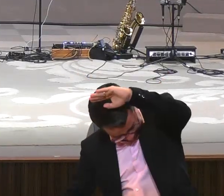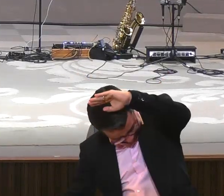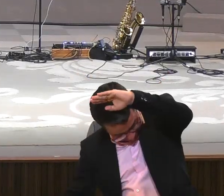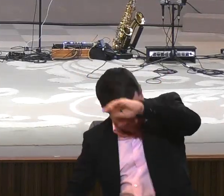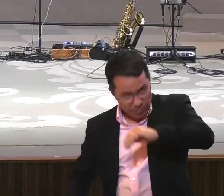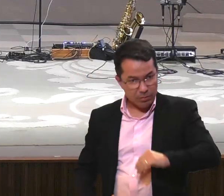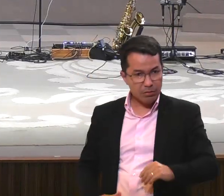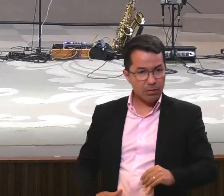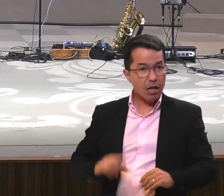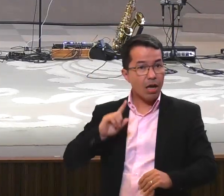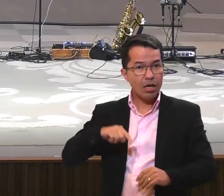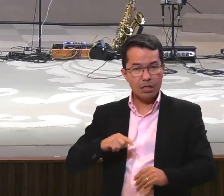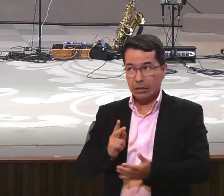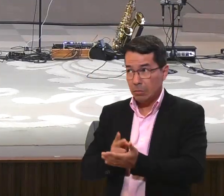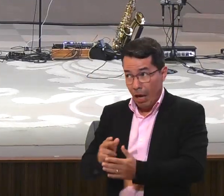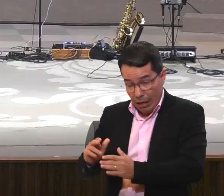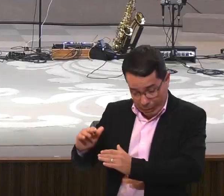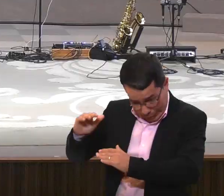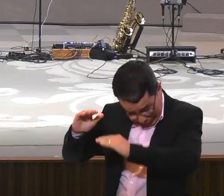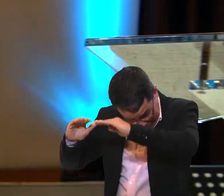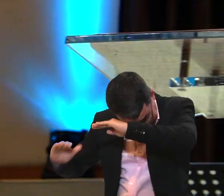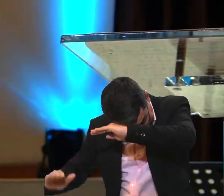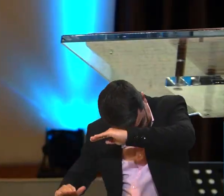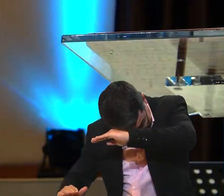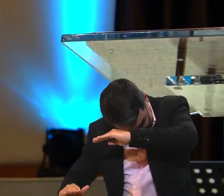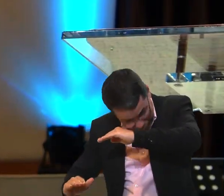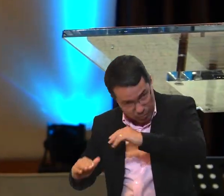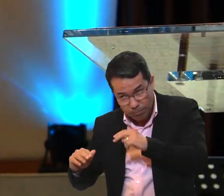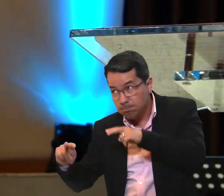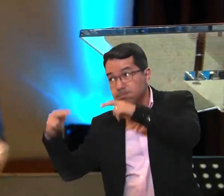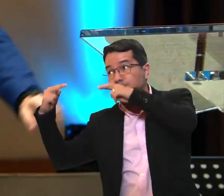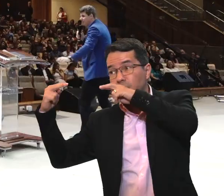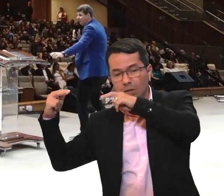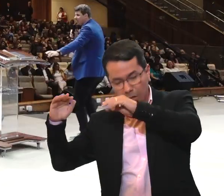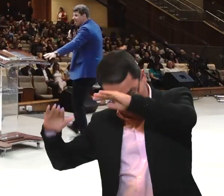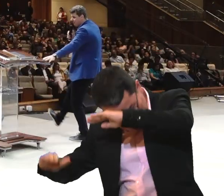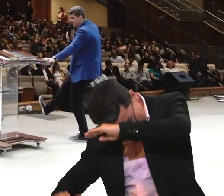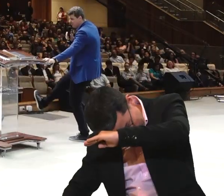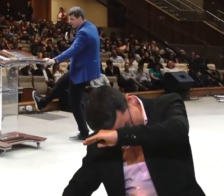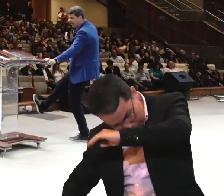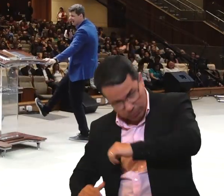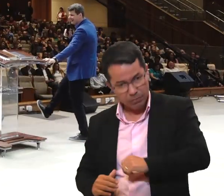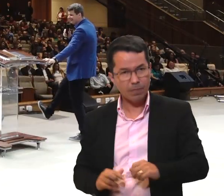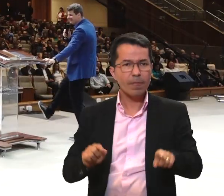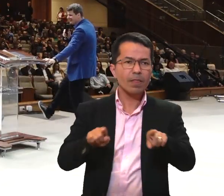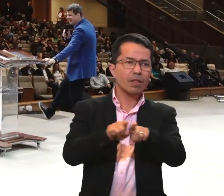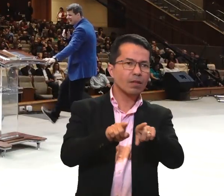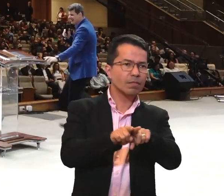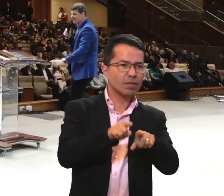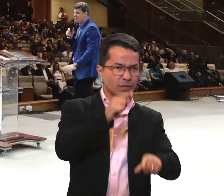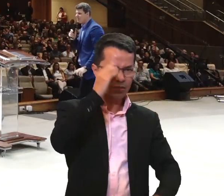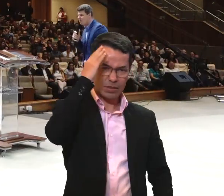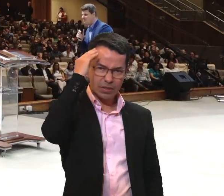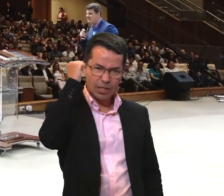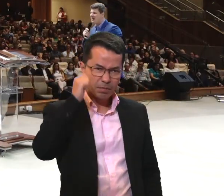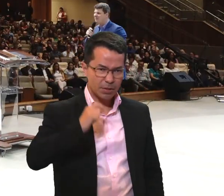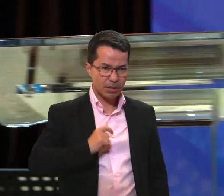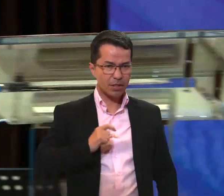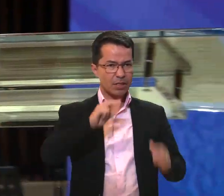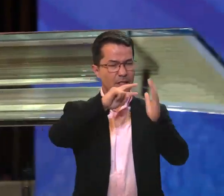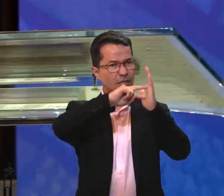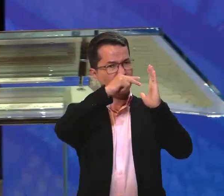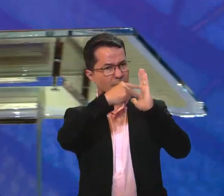fazer estrado, escabelo. O que é o escabelo? Era o banquinho que o rei punha o pé. Então, quando